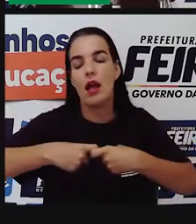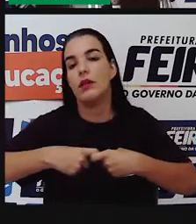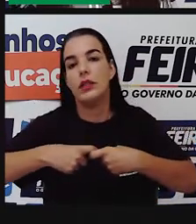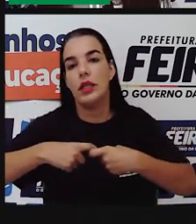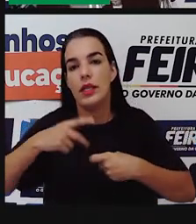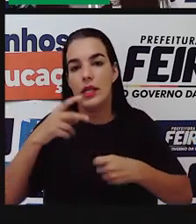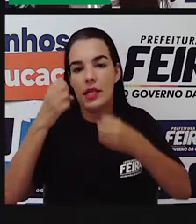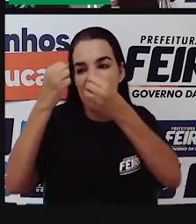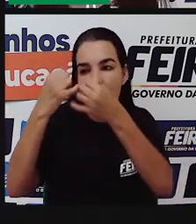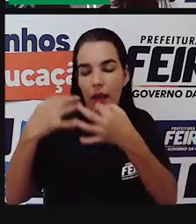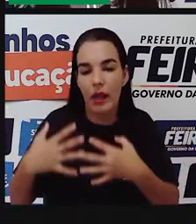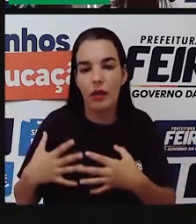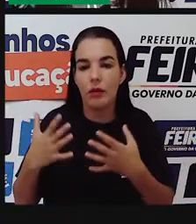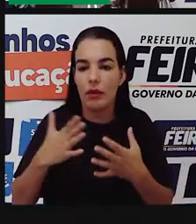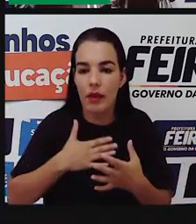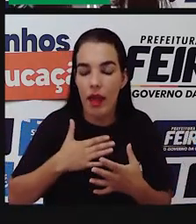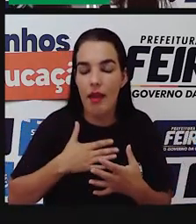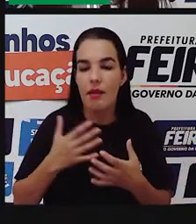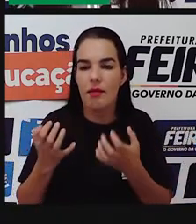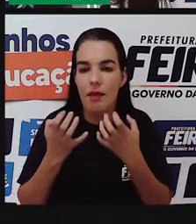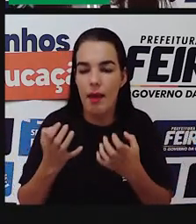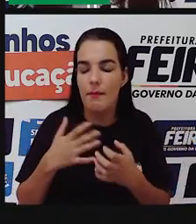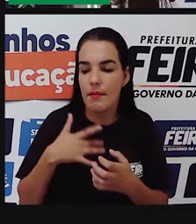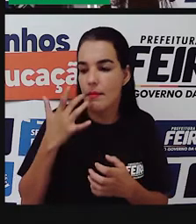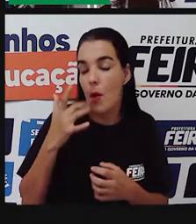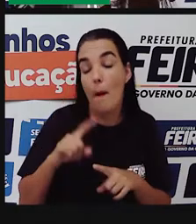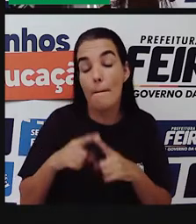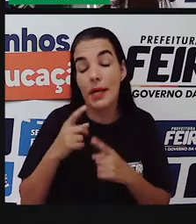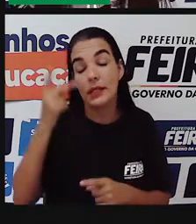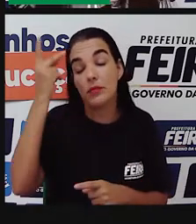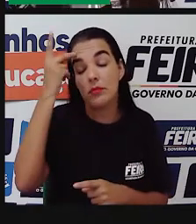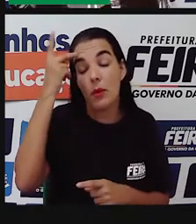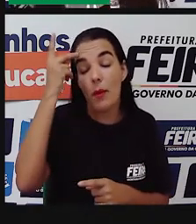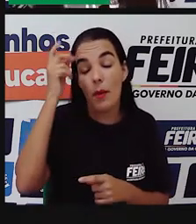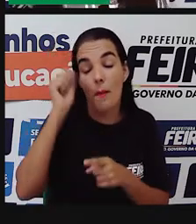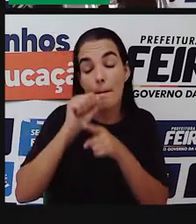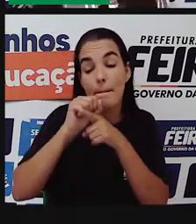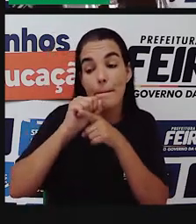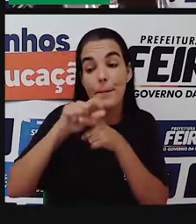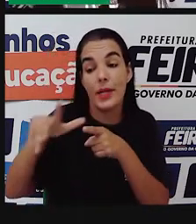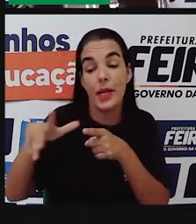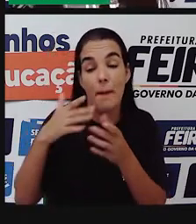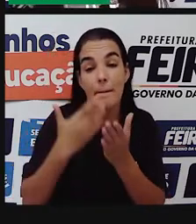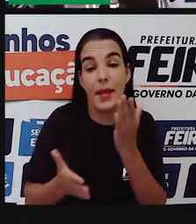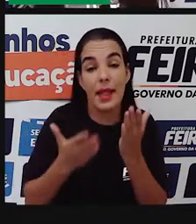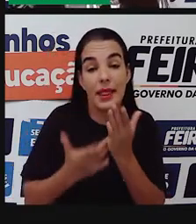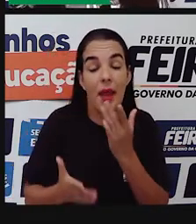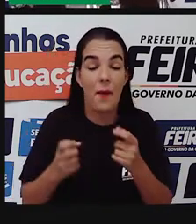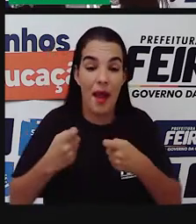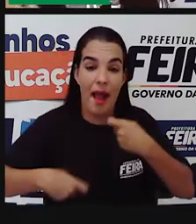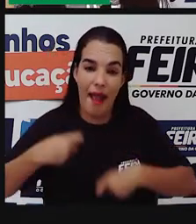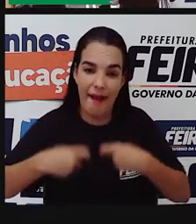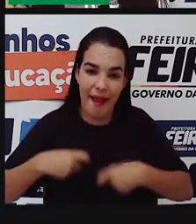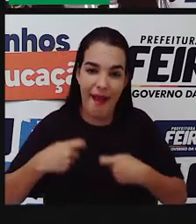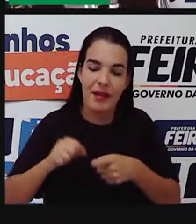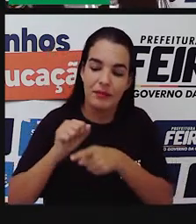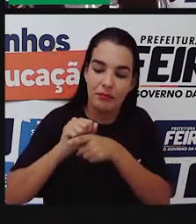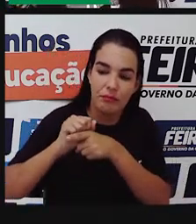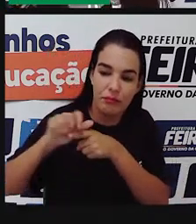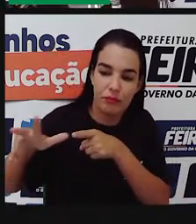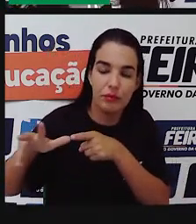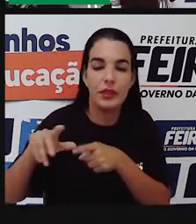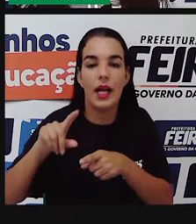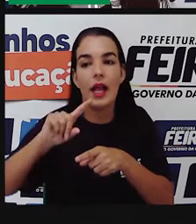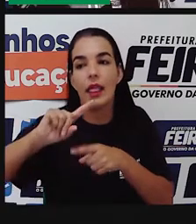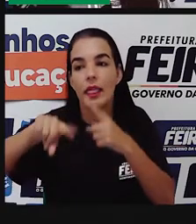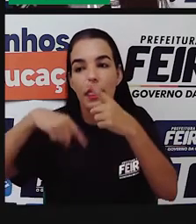emboabas, porém eles perderam e eles foram expulsos, né, desse local e foram procurar minas